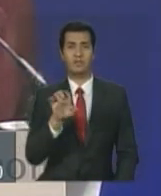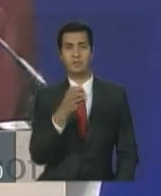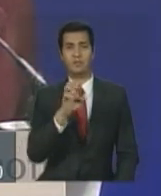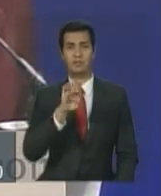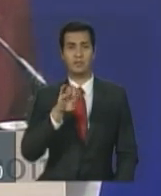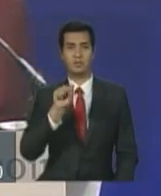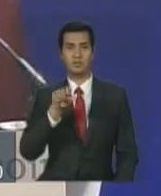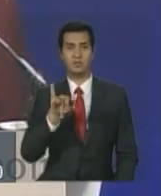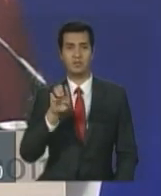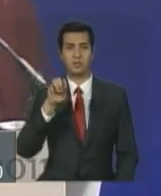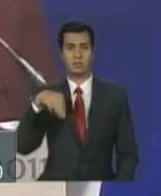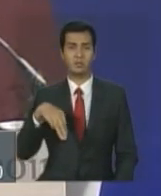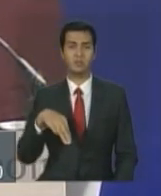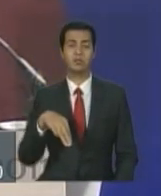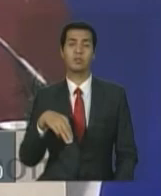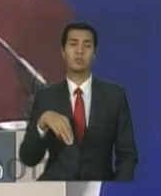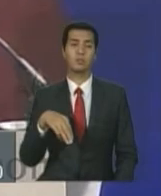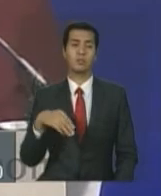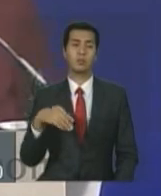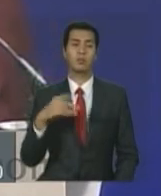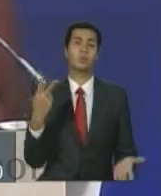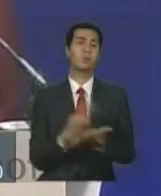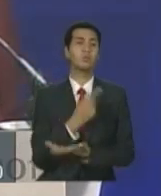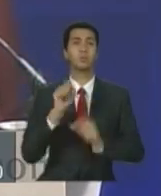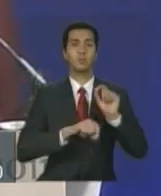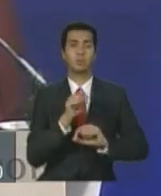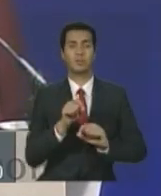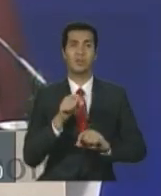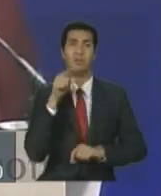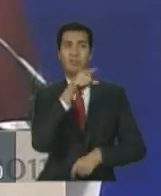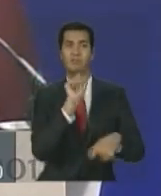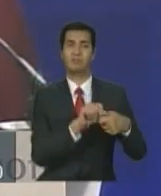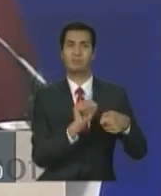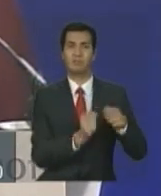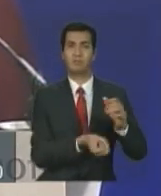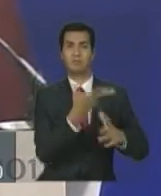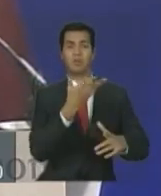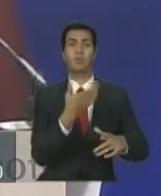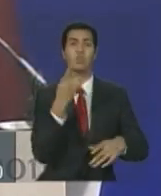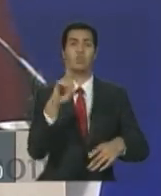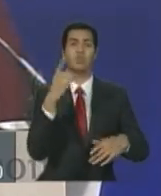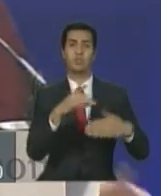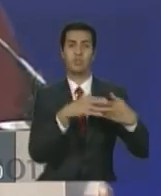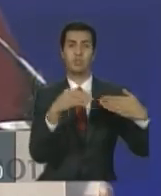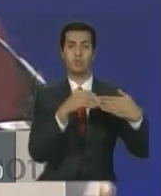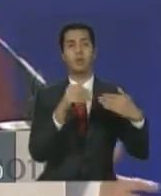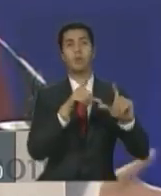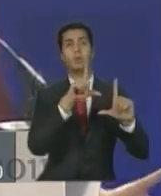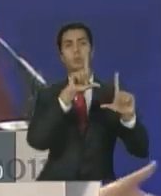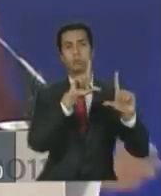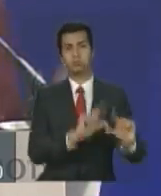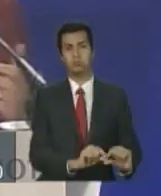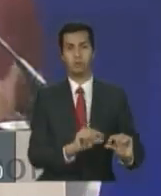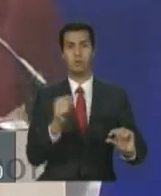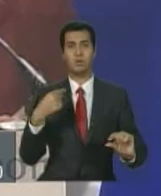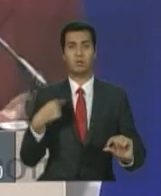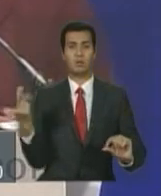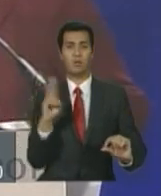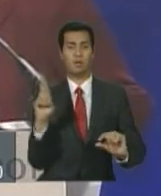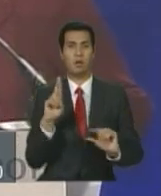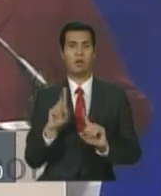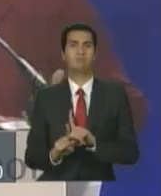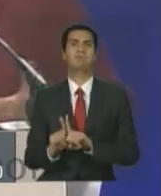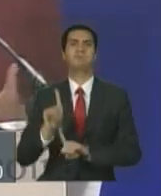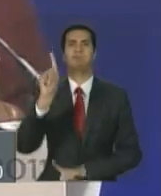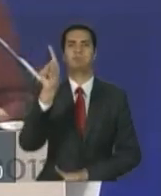um quantitativo easing, meu câmbio, o dólar cai e minha moeda sobe. Então, a